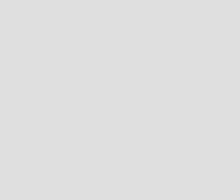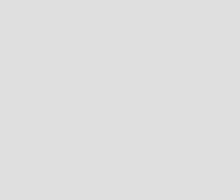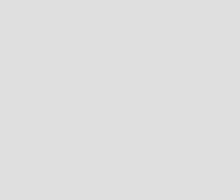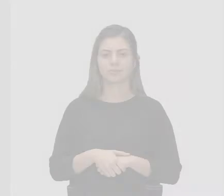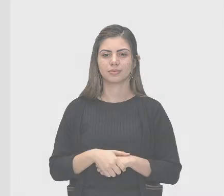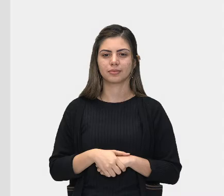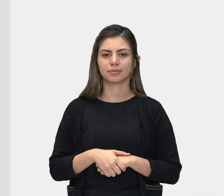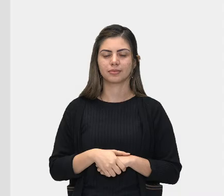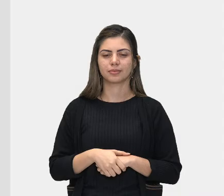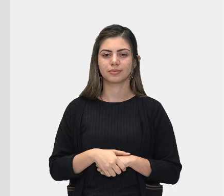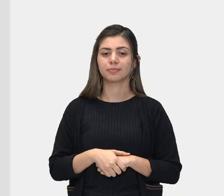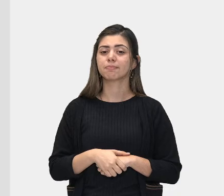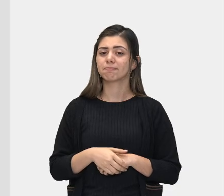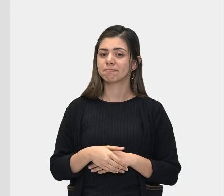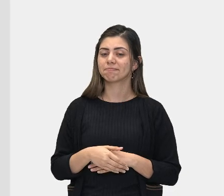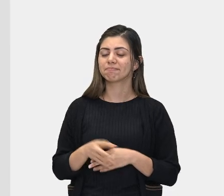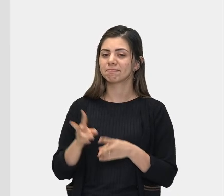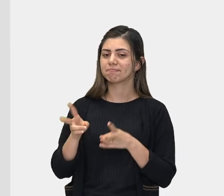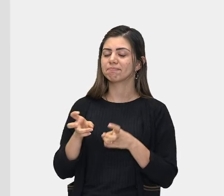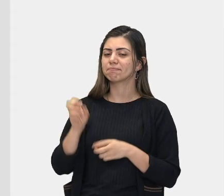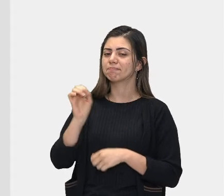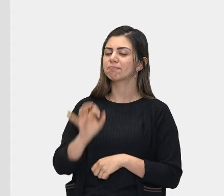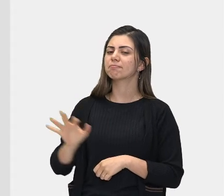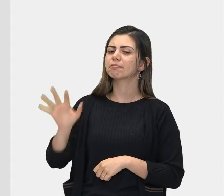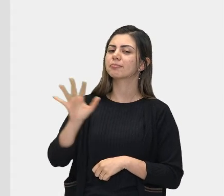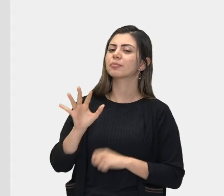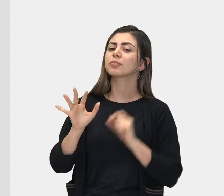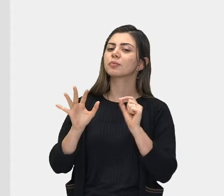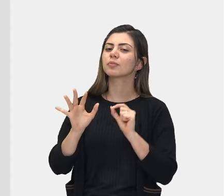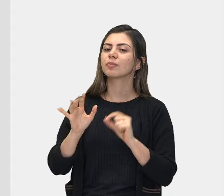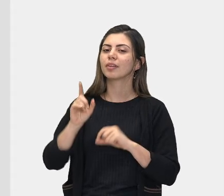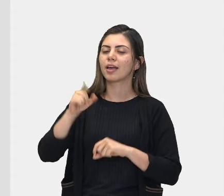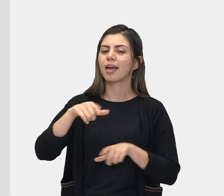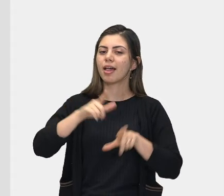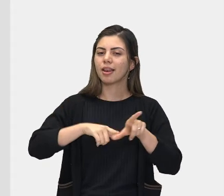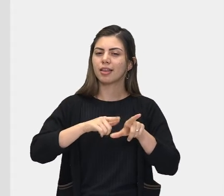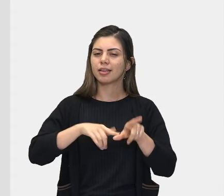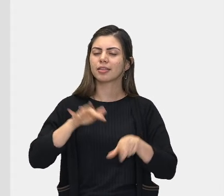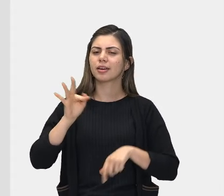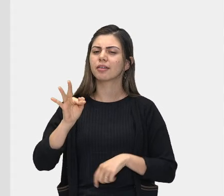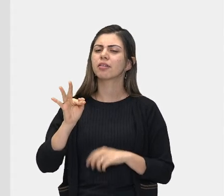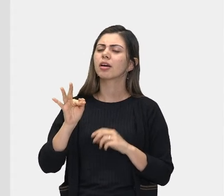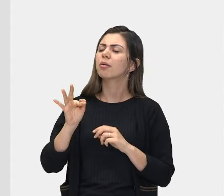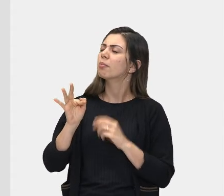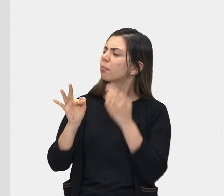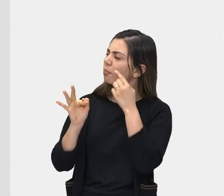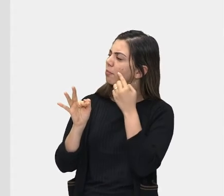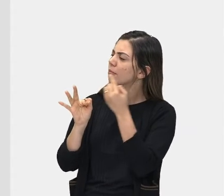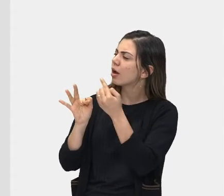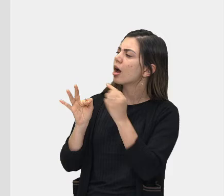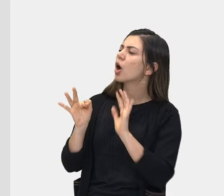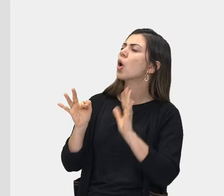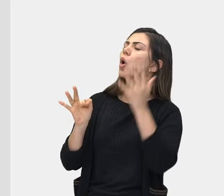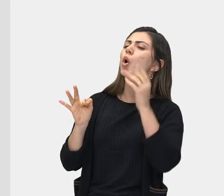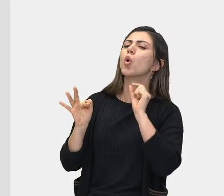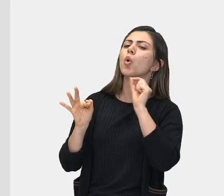Nós temos aí, né, a letra F, e o que está acontecendo com a letra F?